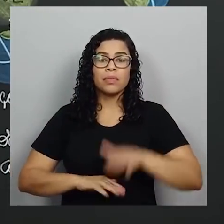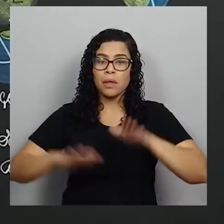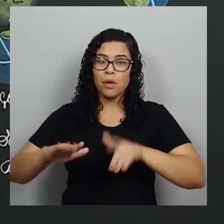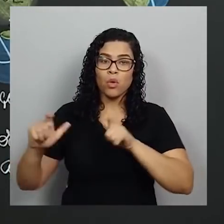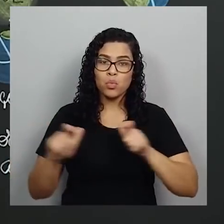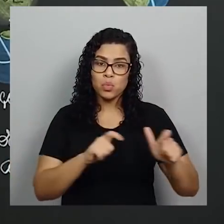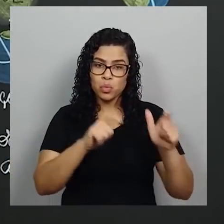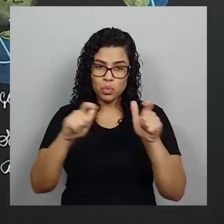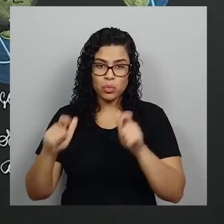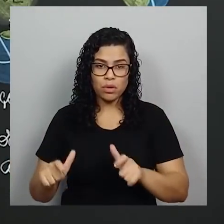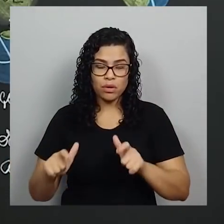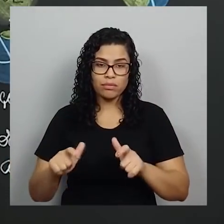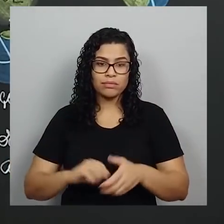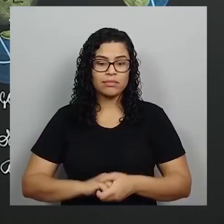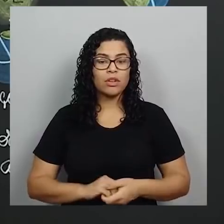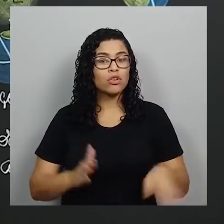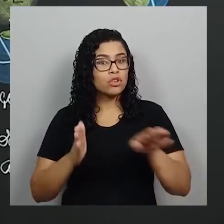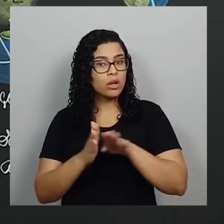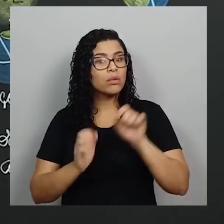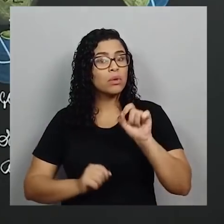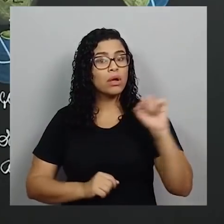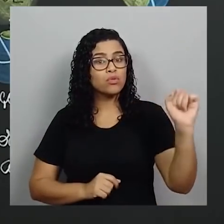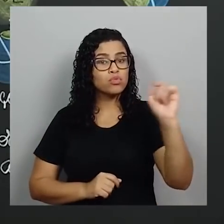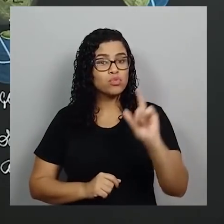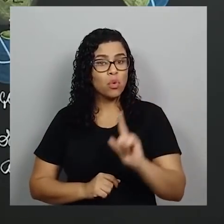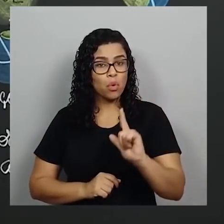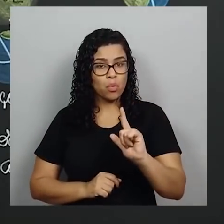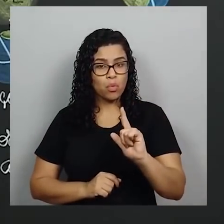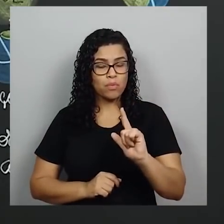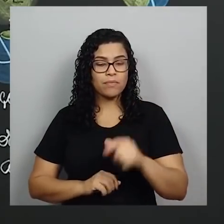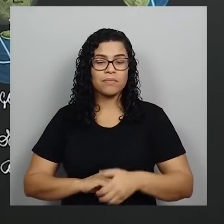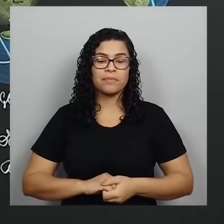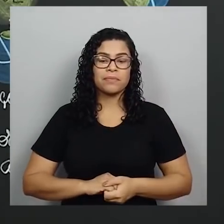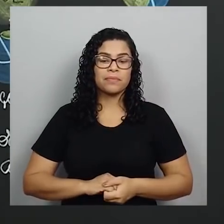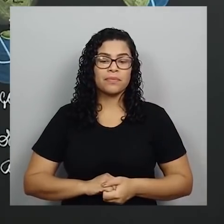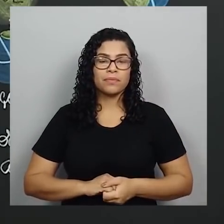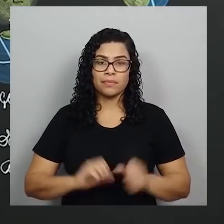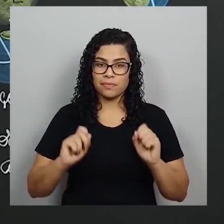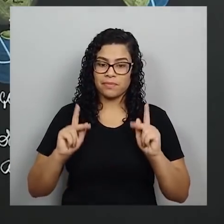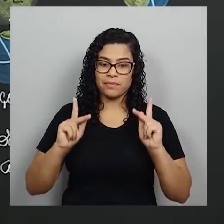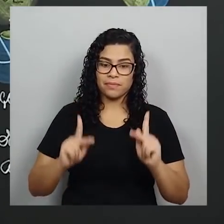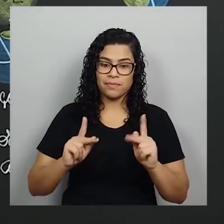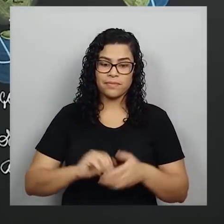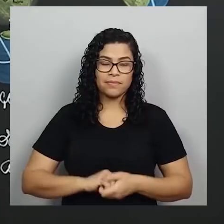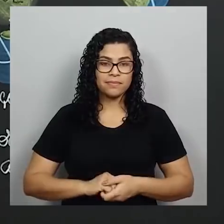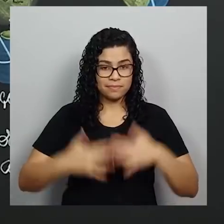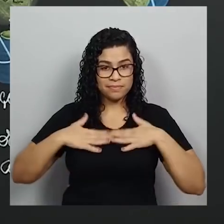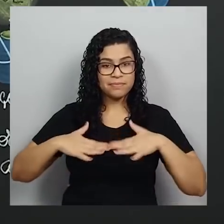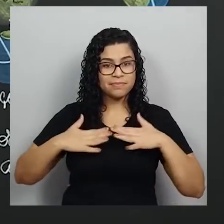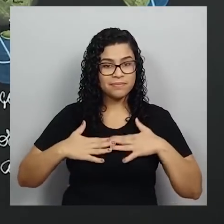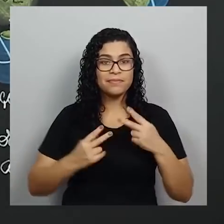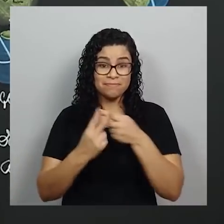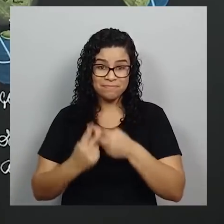as localidades, devido à chegada do Sol, à incidência do Sol nesse local. Ok?